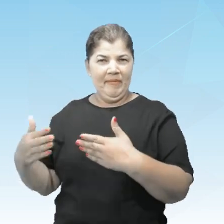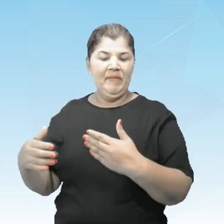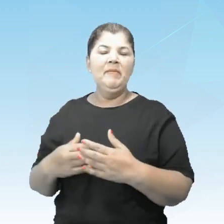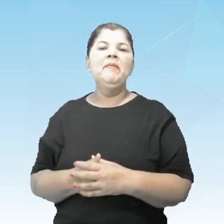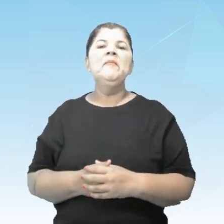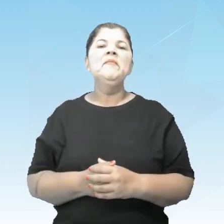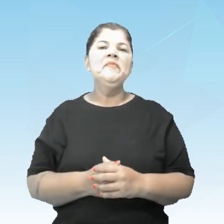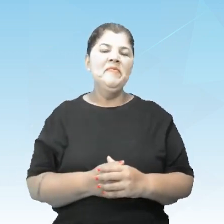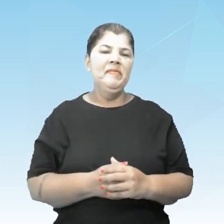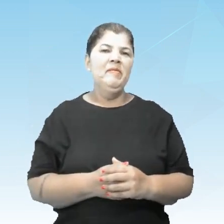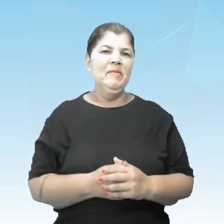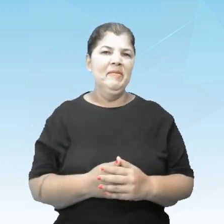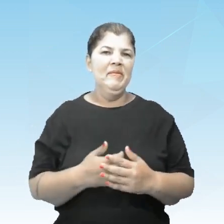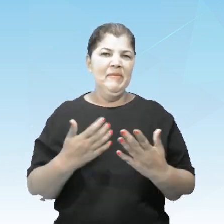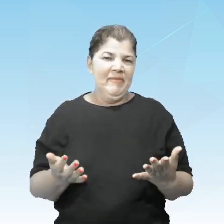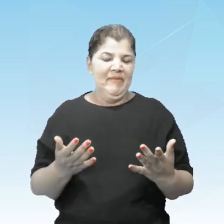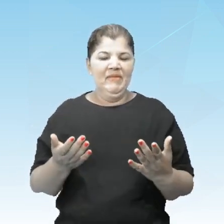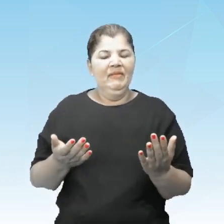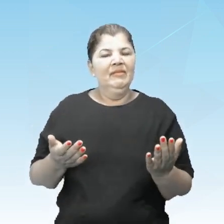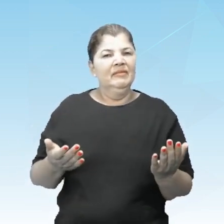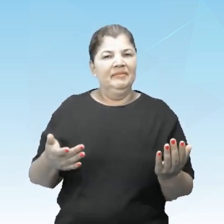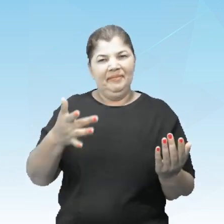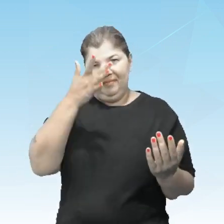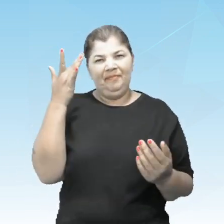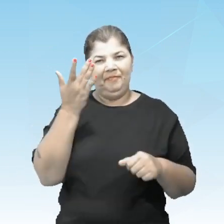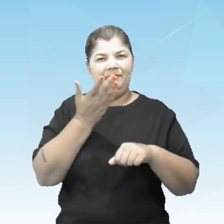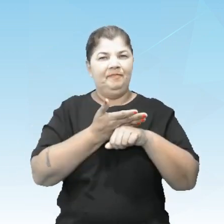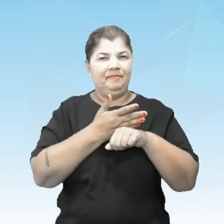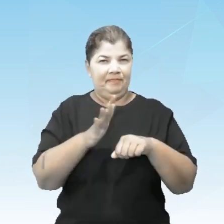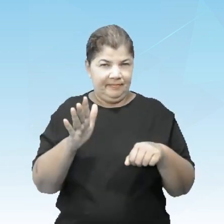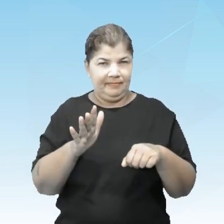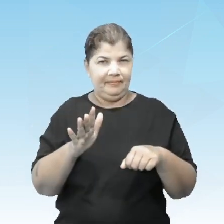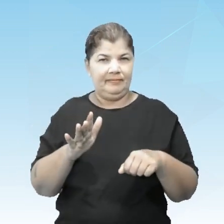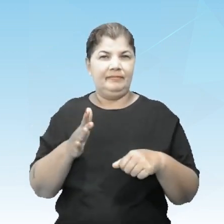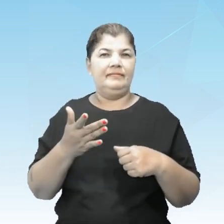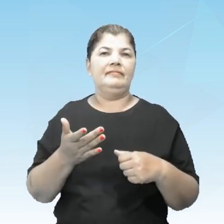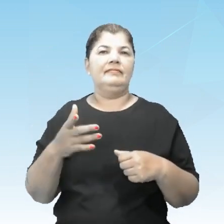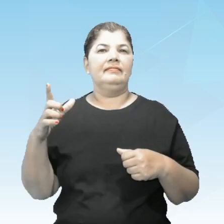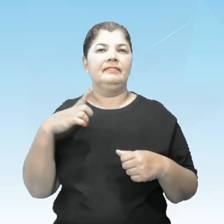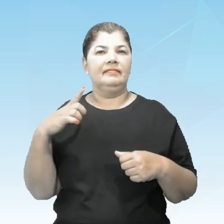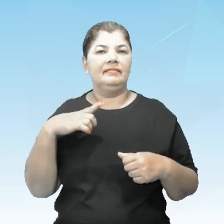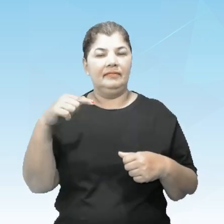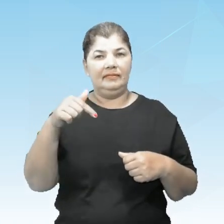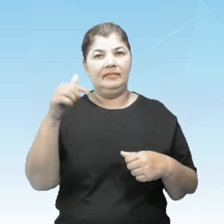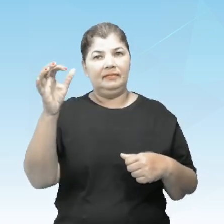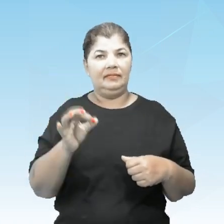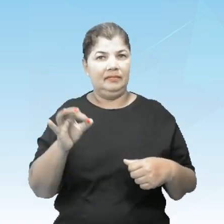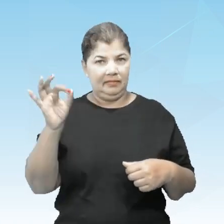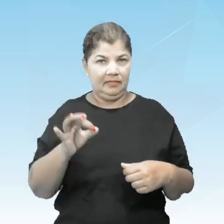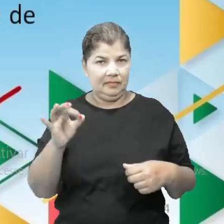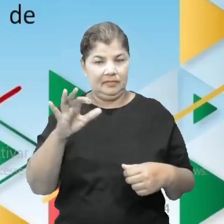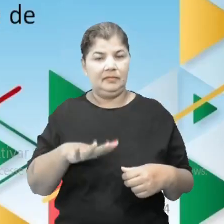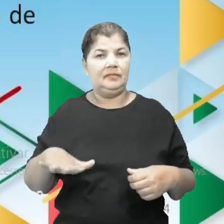Naquela época, os colonos brancos constituíam 7% da população,